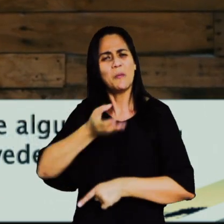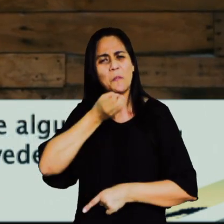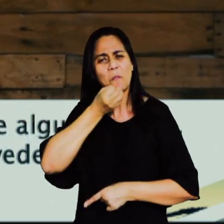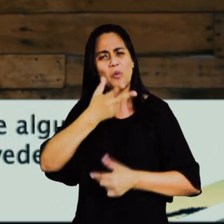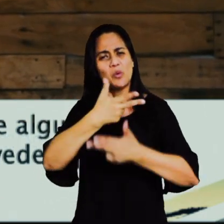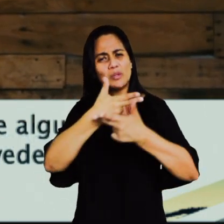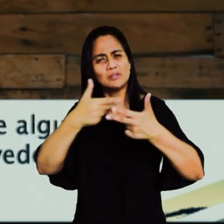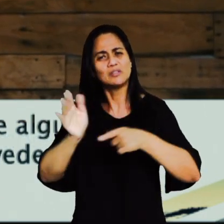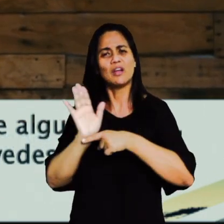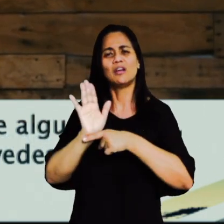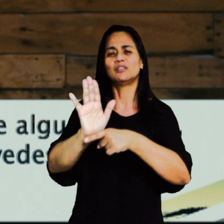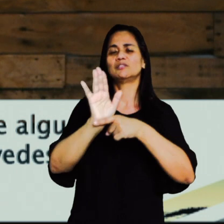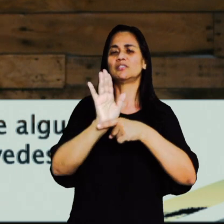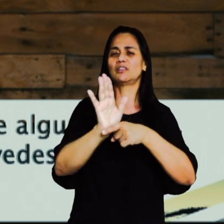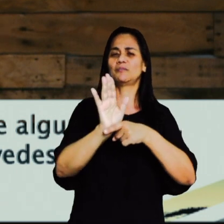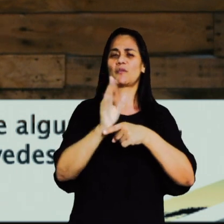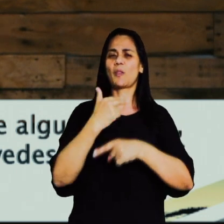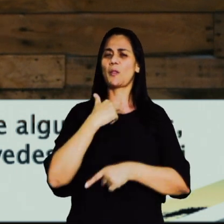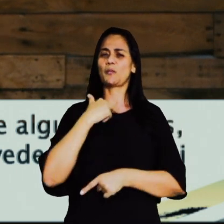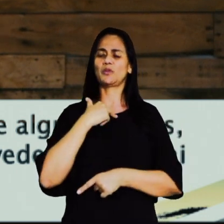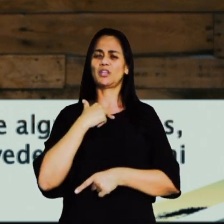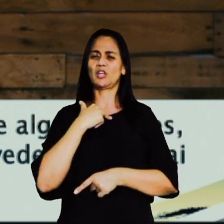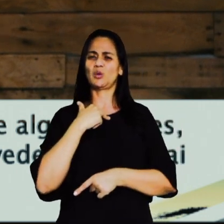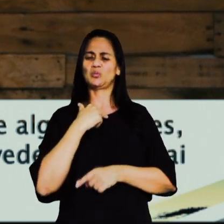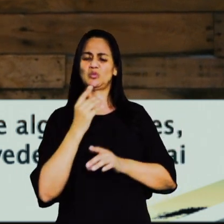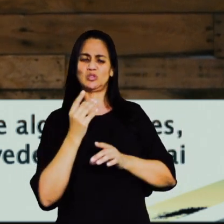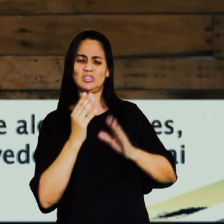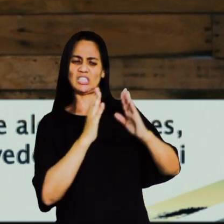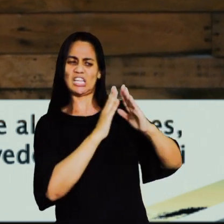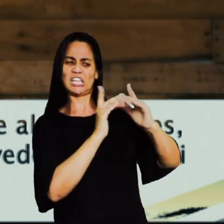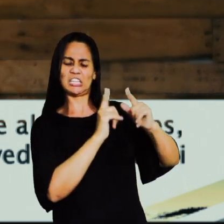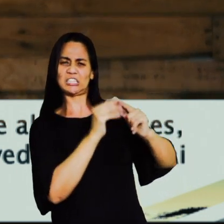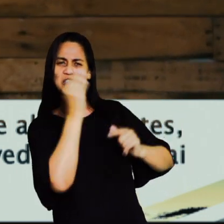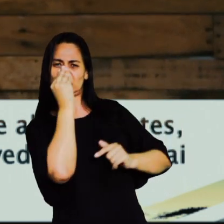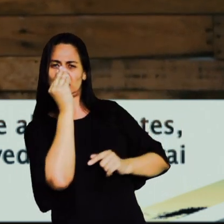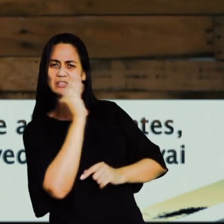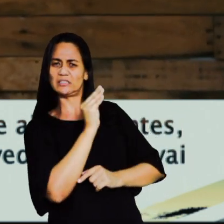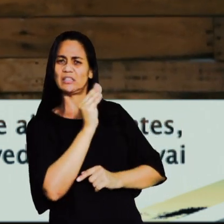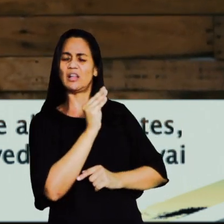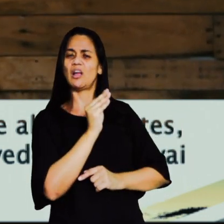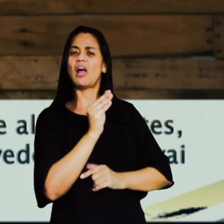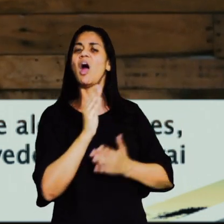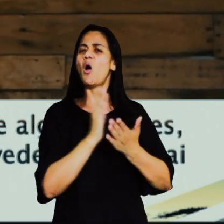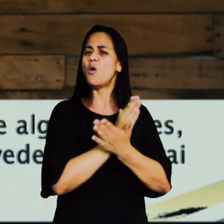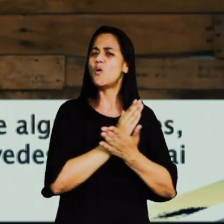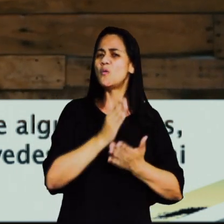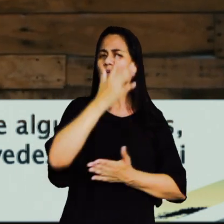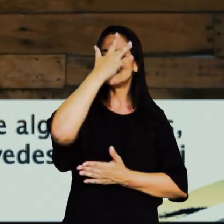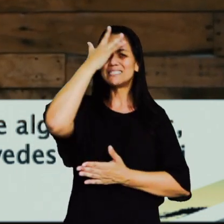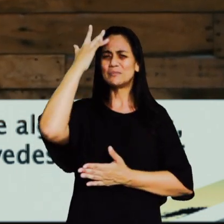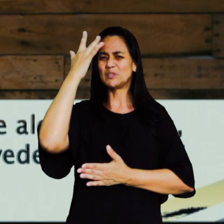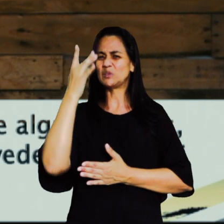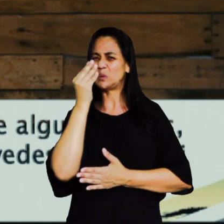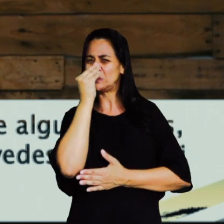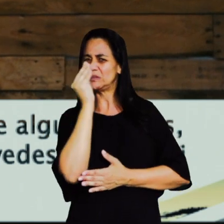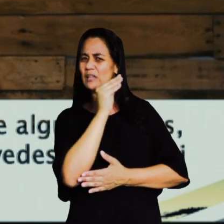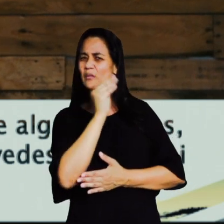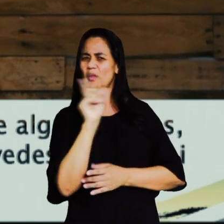deixando a nossa congregação, como é de costume de alguns, antes,